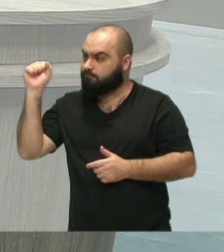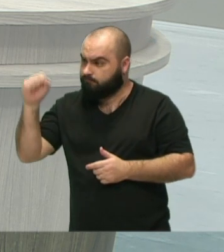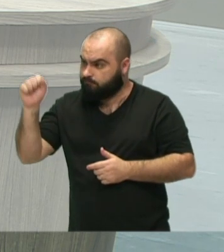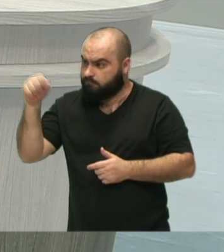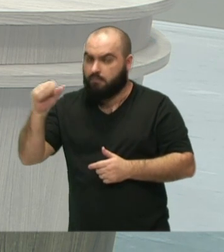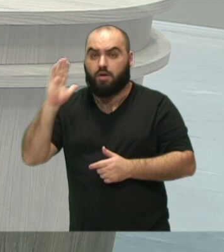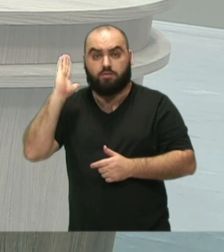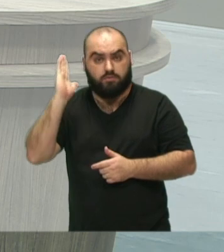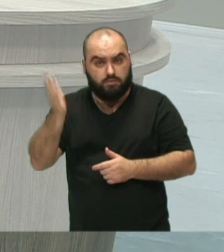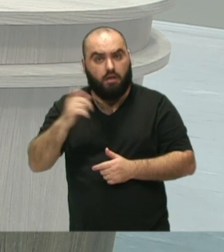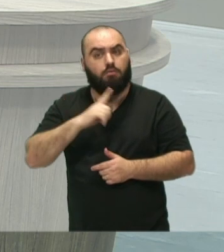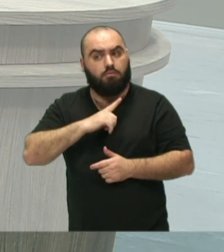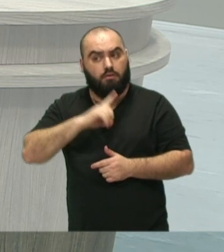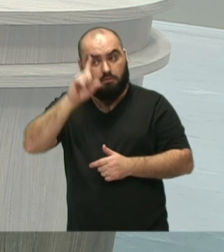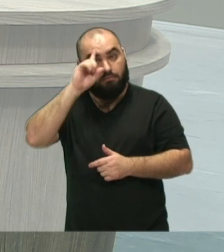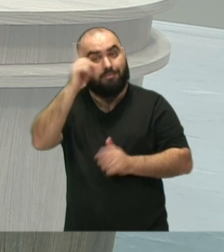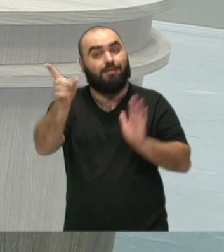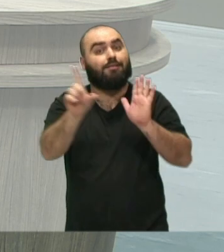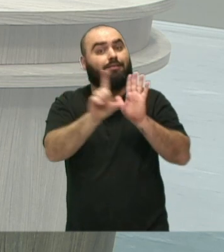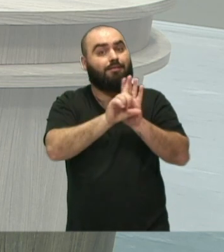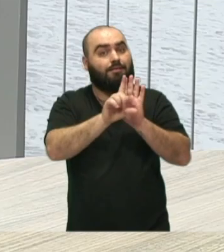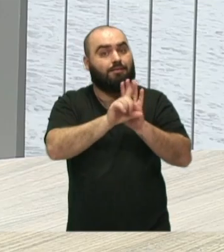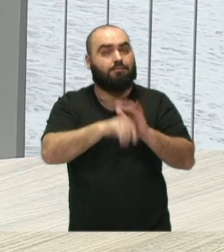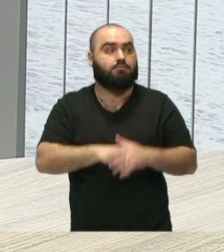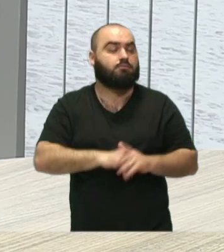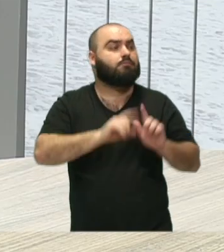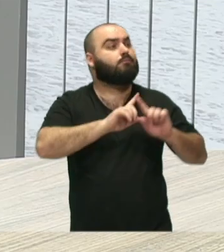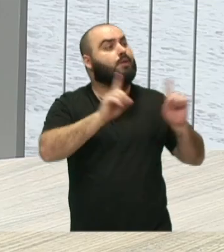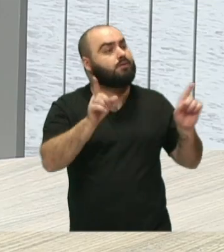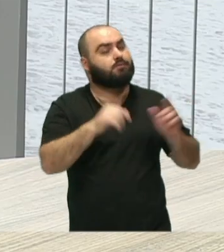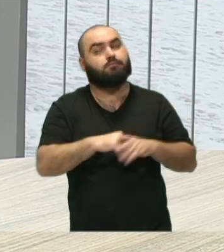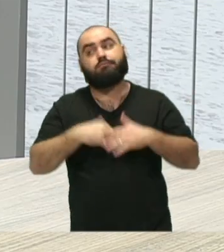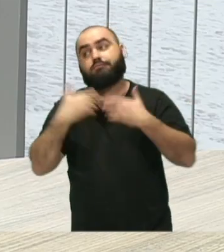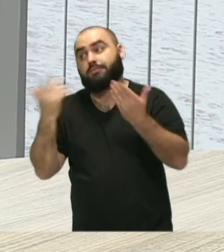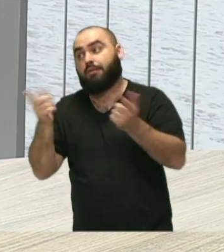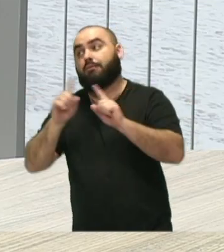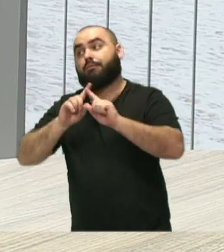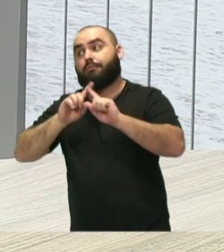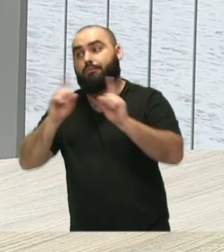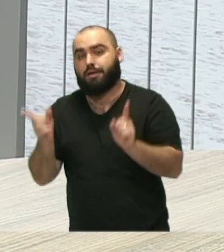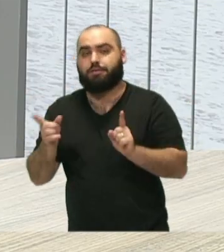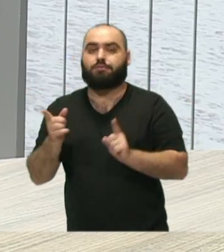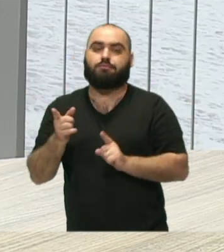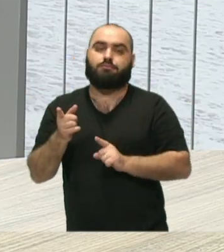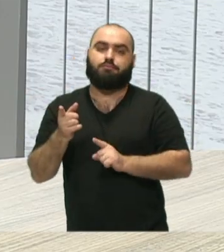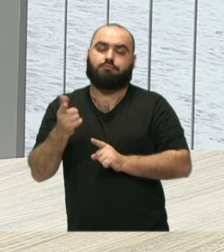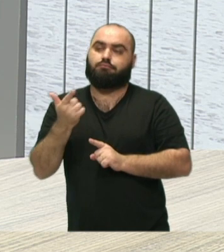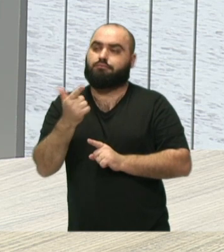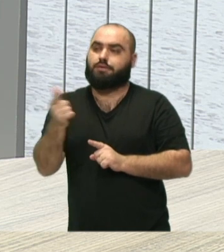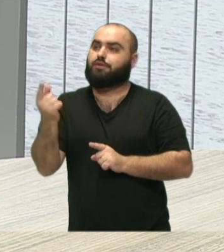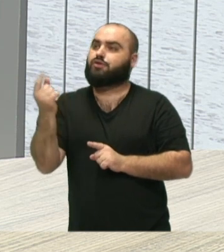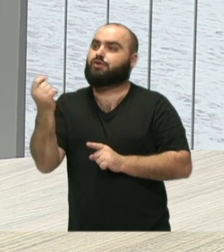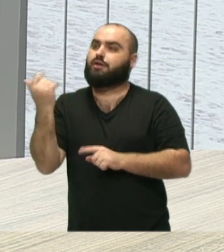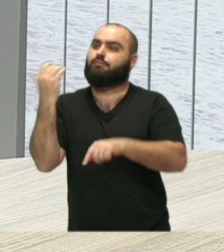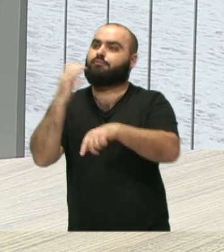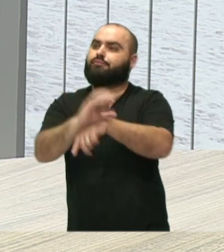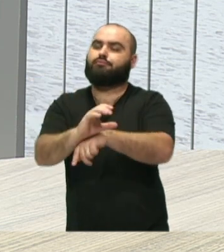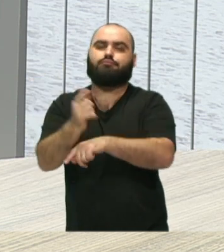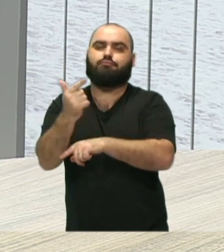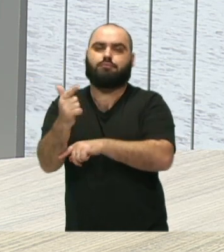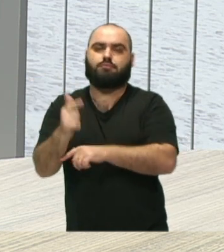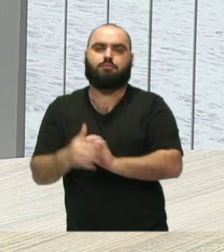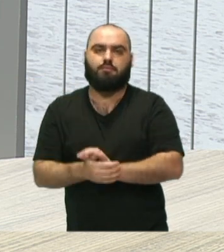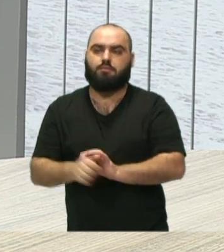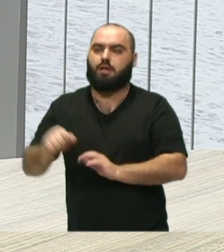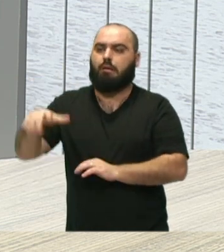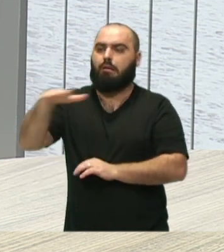tem isso determinado por lei. O que acontece é que, como não há quebra de recurso, as leis em saúde que não envolvem